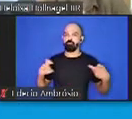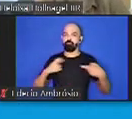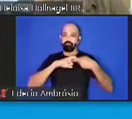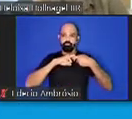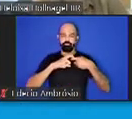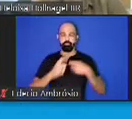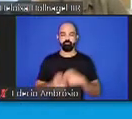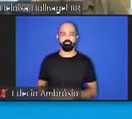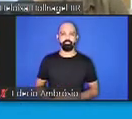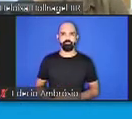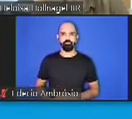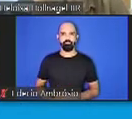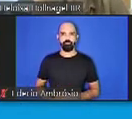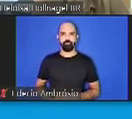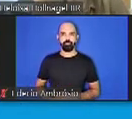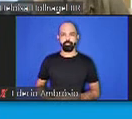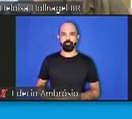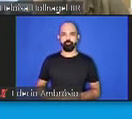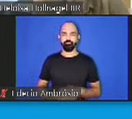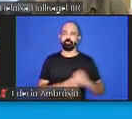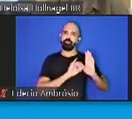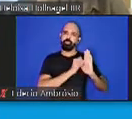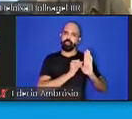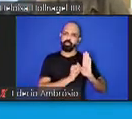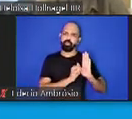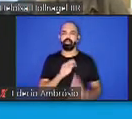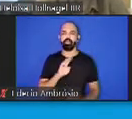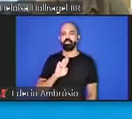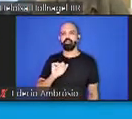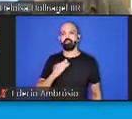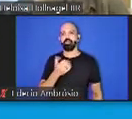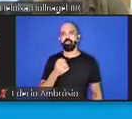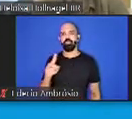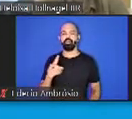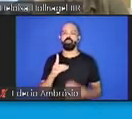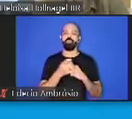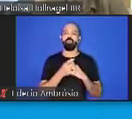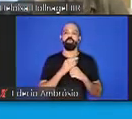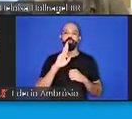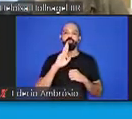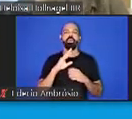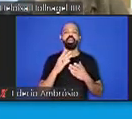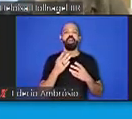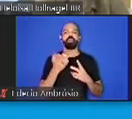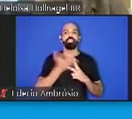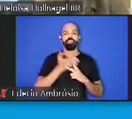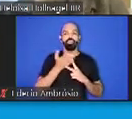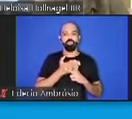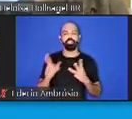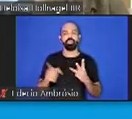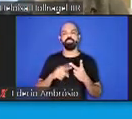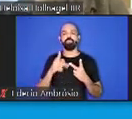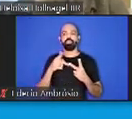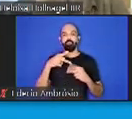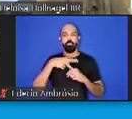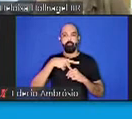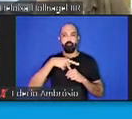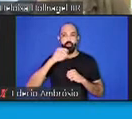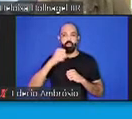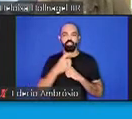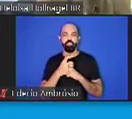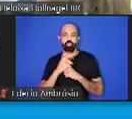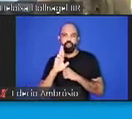Além dos nossos editais Balcão, tanto doutorado sanduíche como pós-doutorado, onde muitas vezes